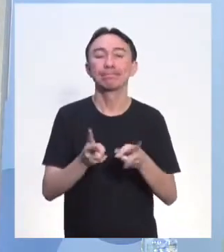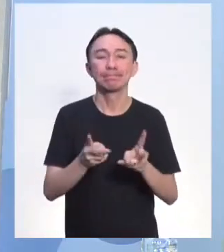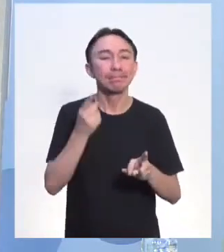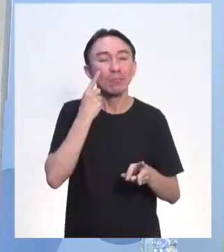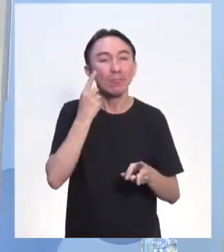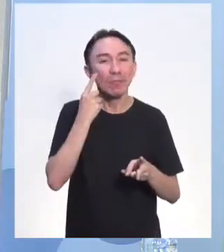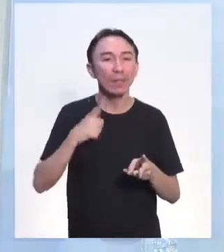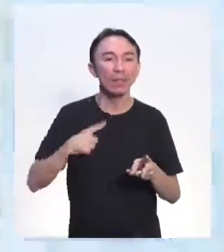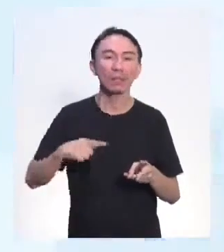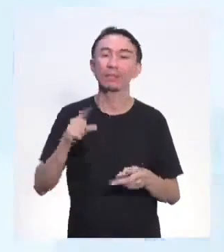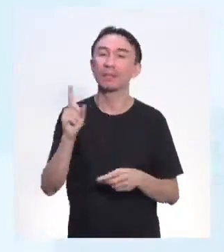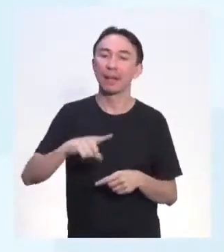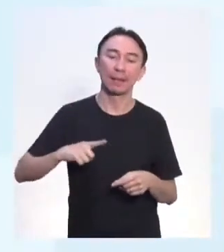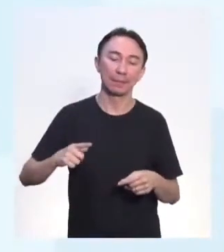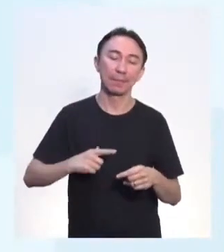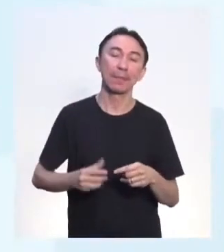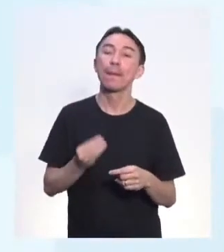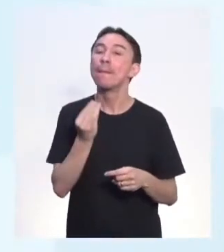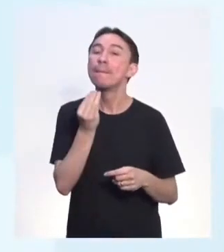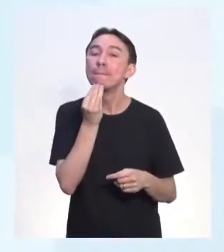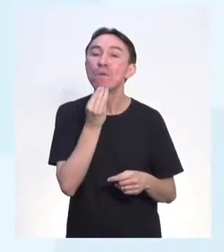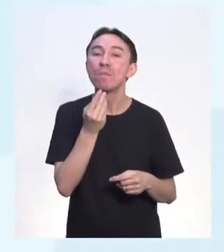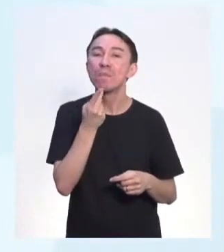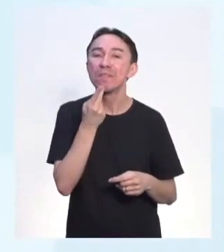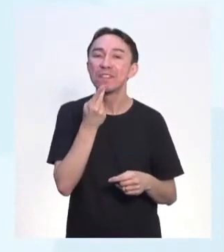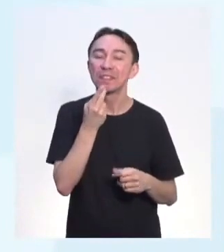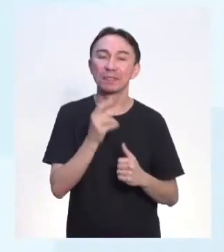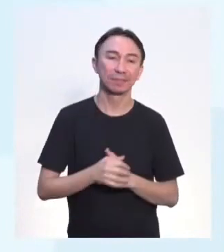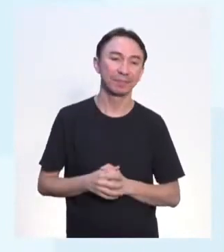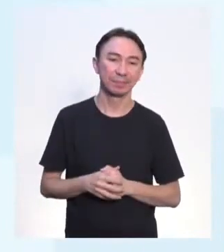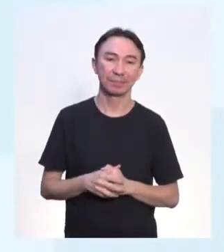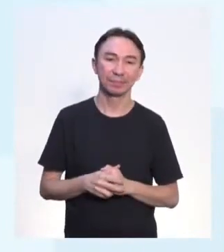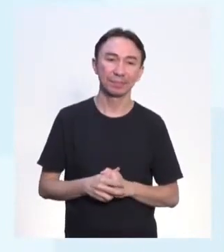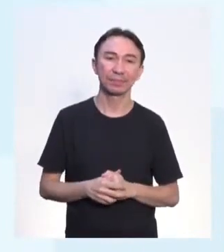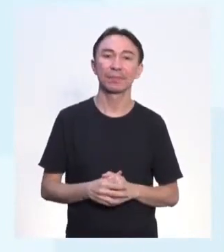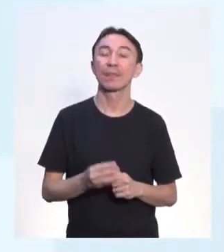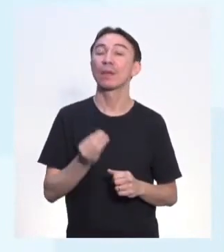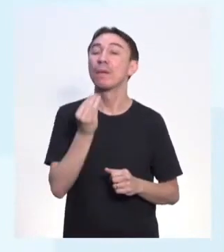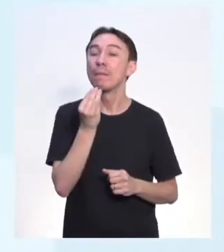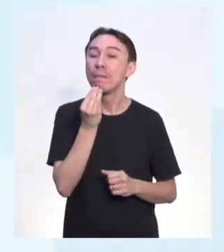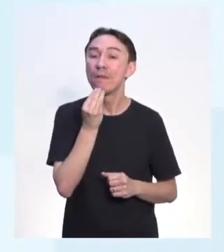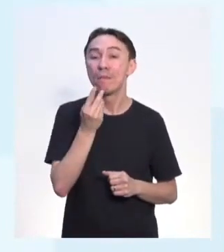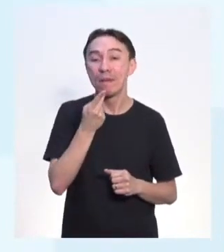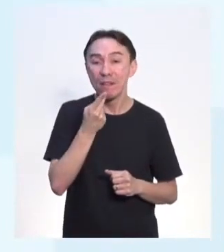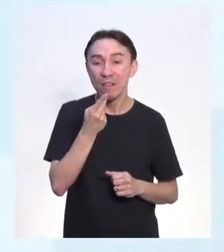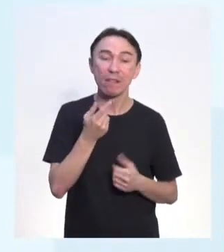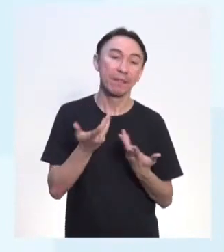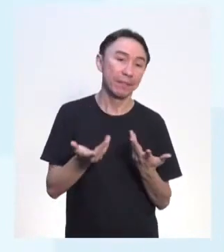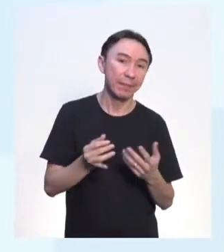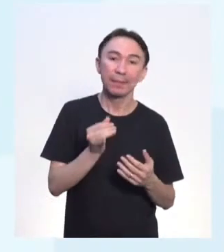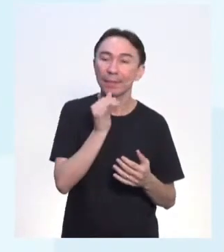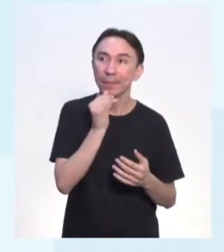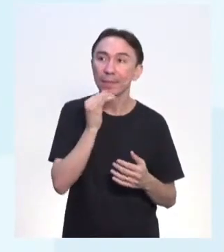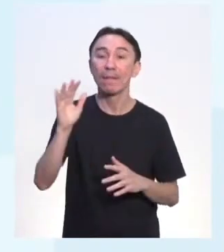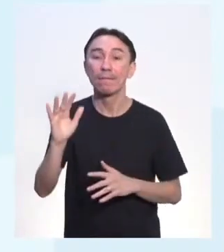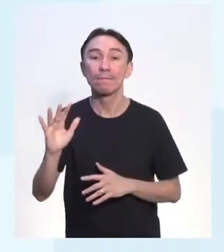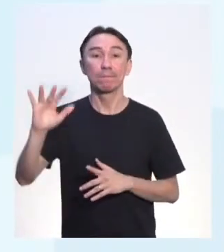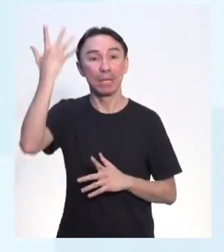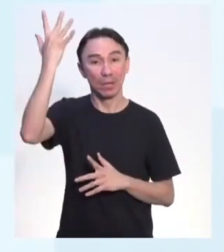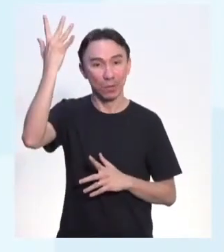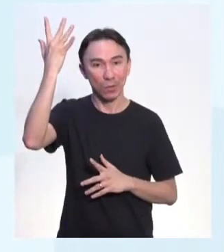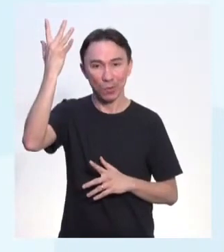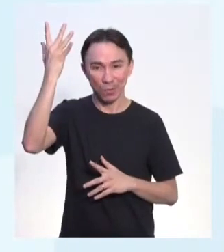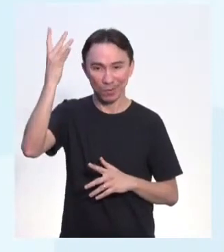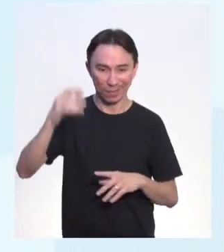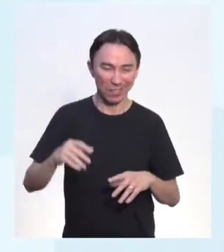sobre probabilidade. Esse mesmo. Então, probabilidade, a probabilidade de um evento E ocorrer é dada